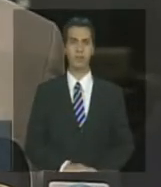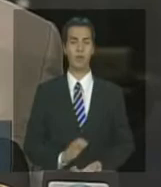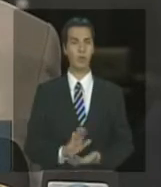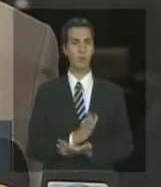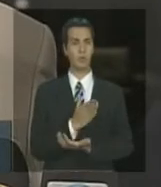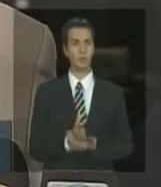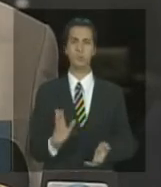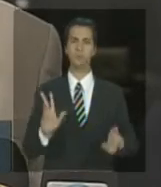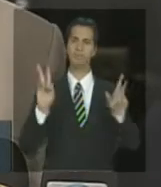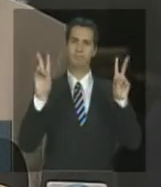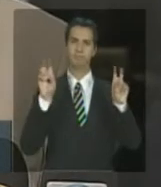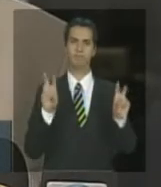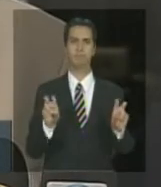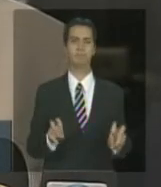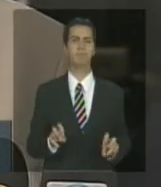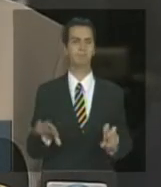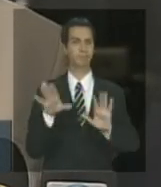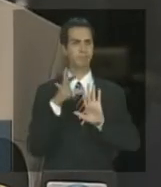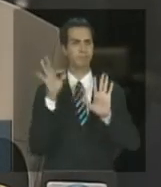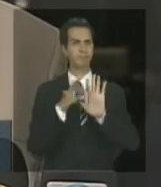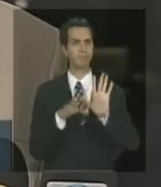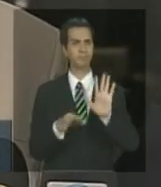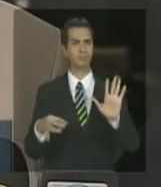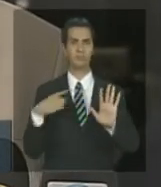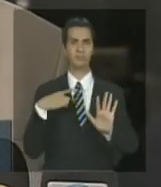levantados e registrados,